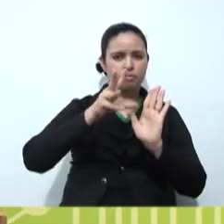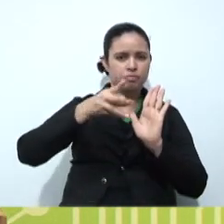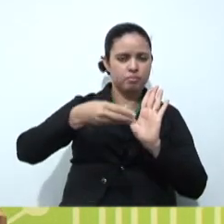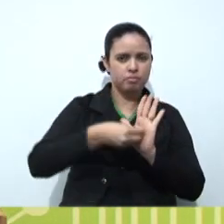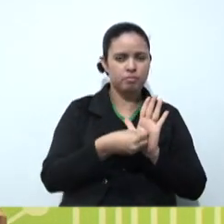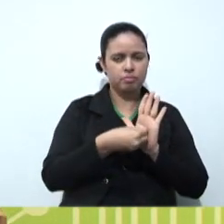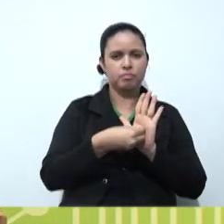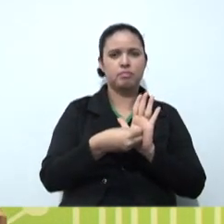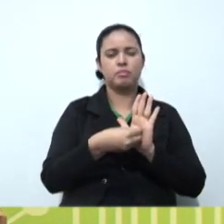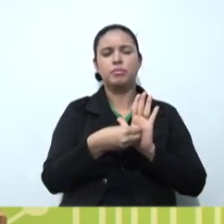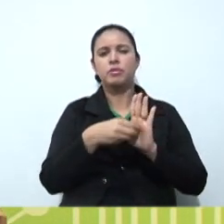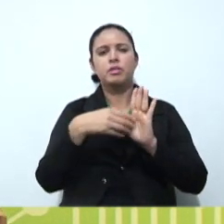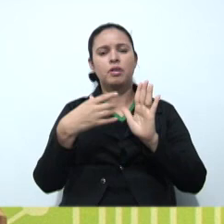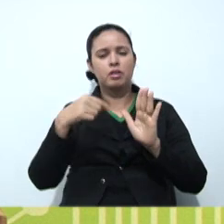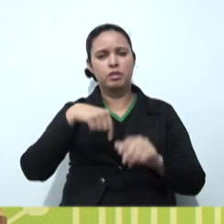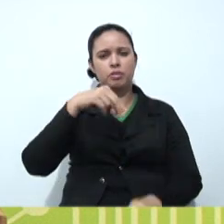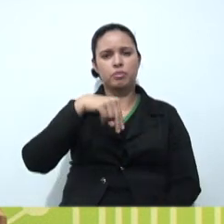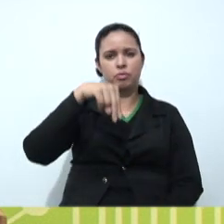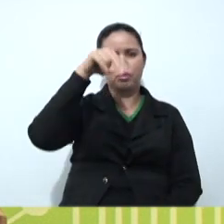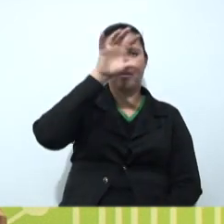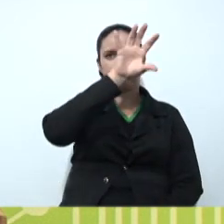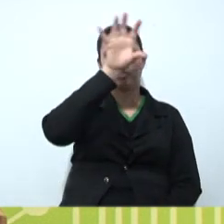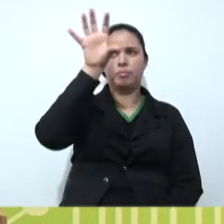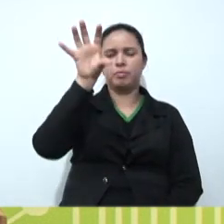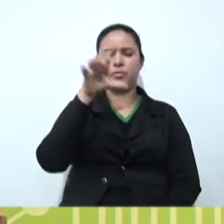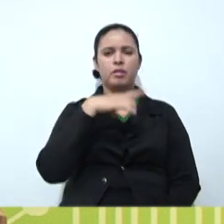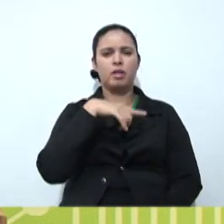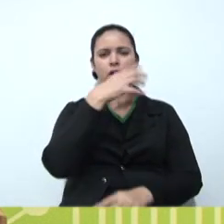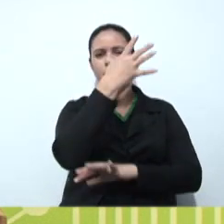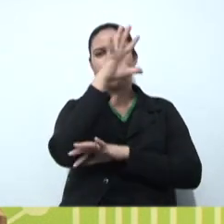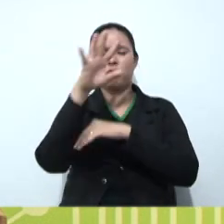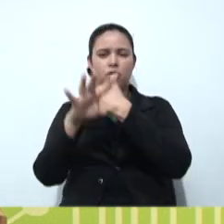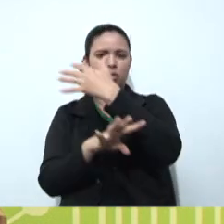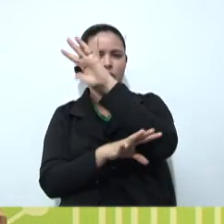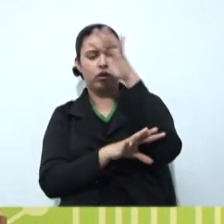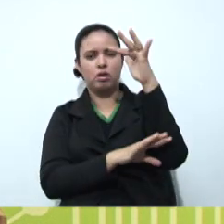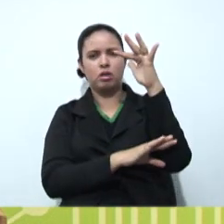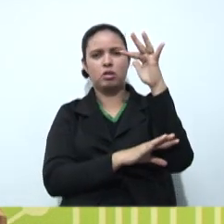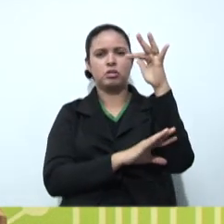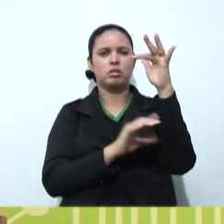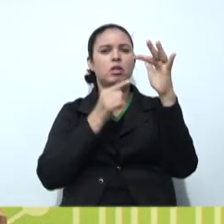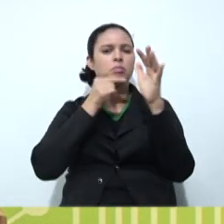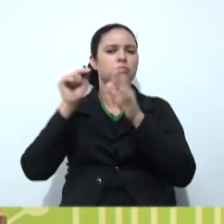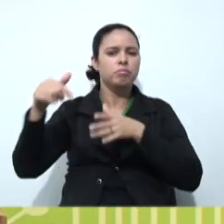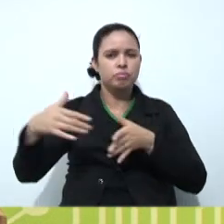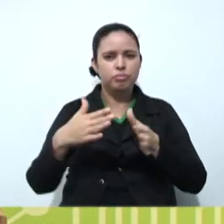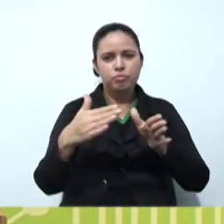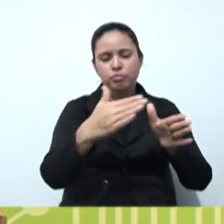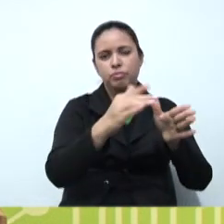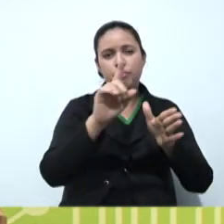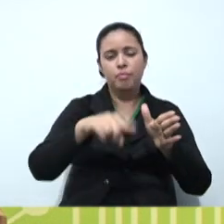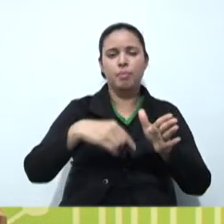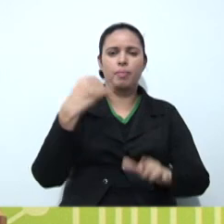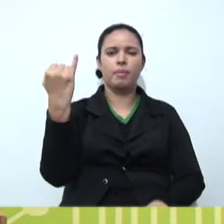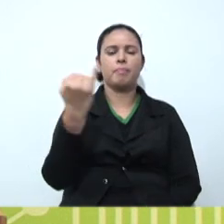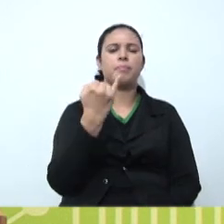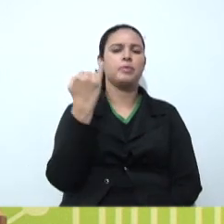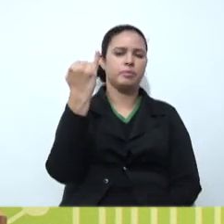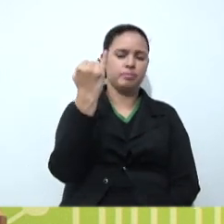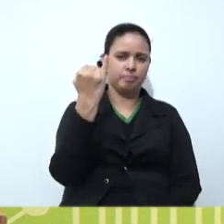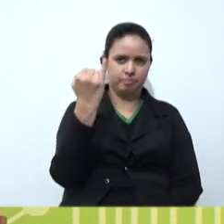região norte, aqui é uma região de muitas florestas, muitas matas, muitos rios, nós sabemos que a preservação é